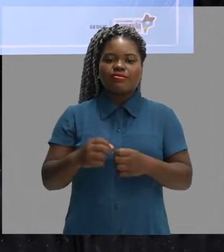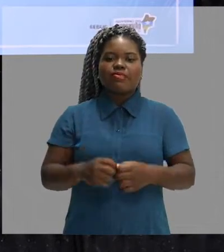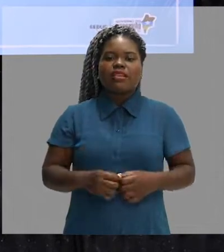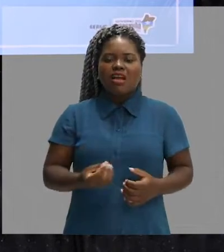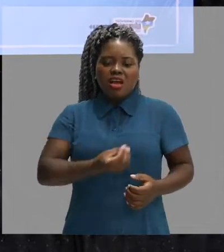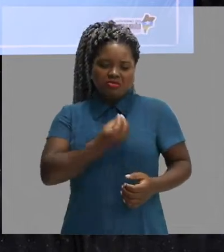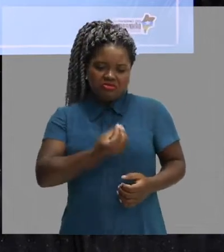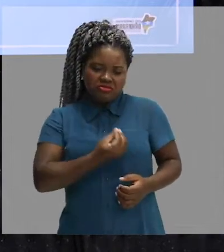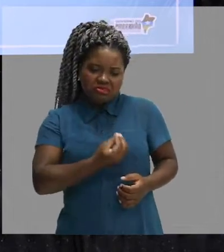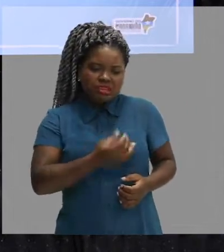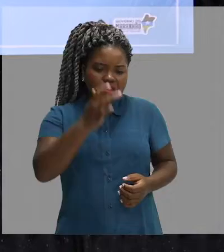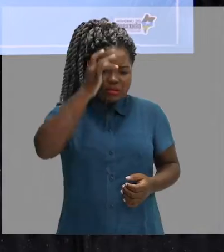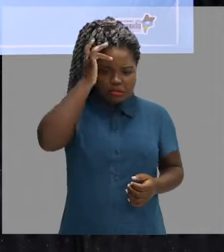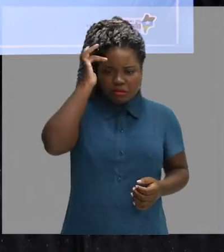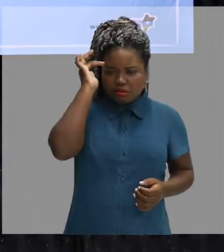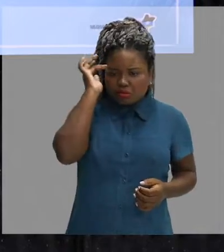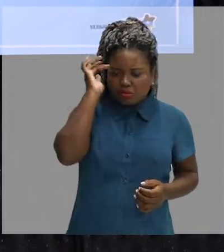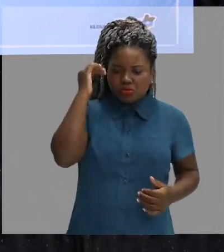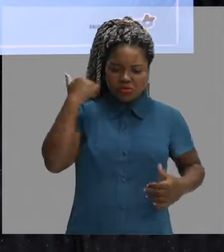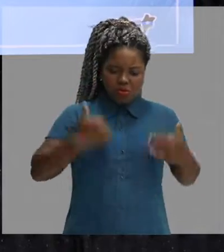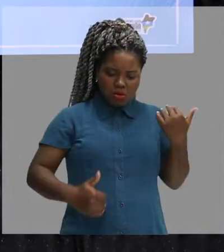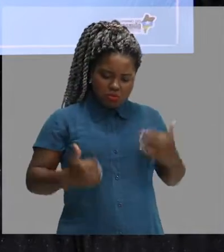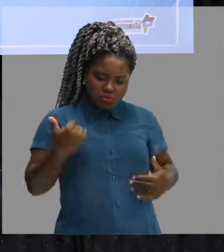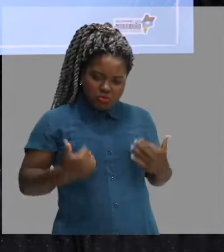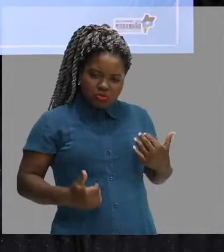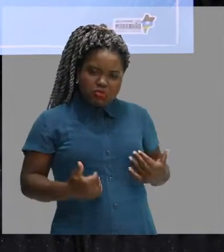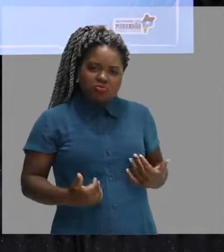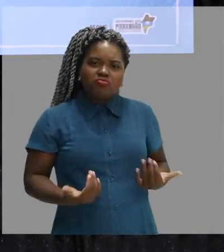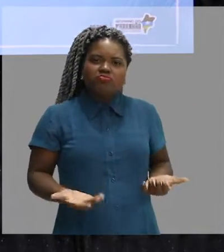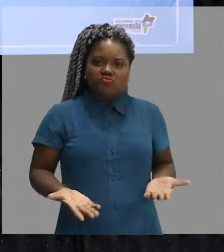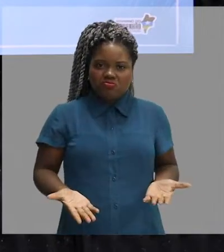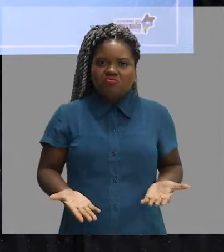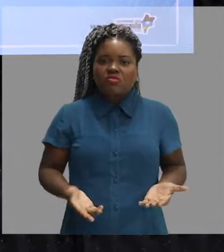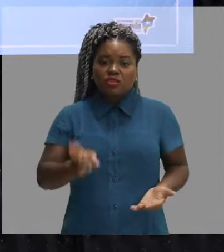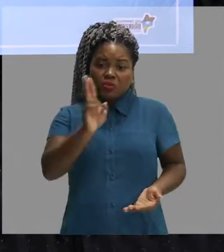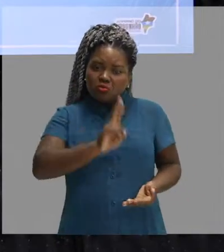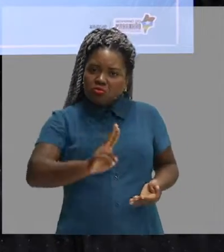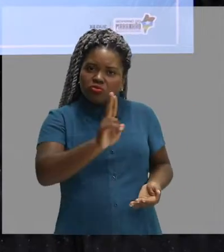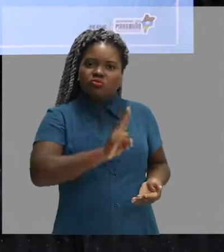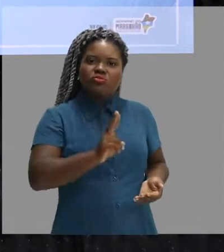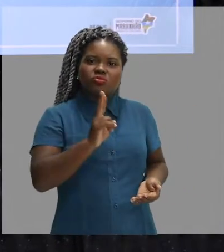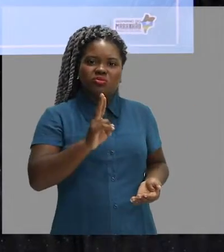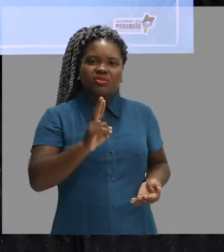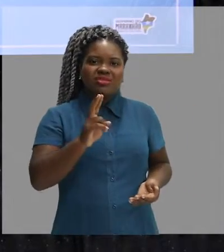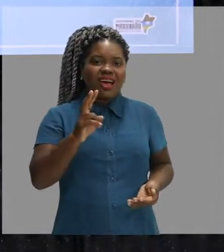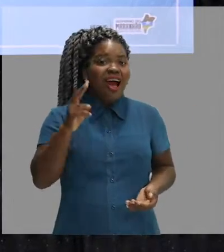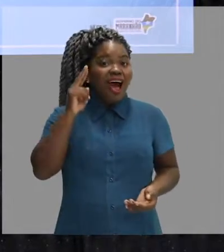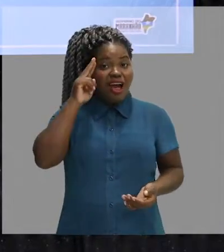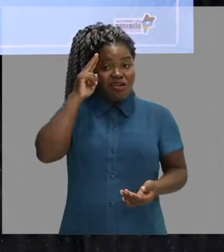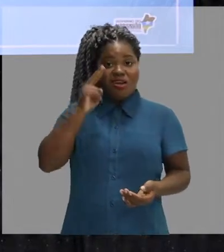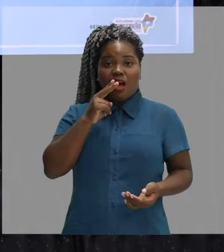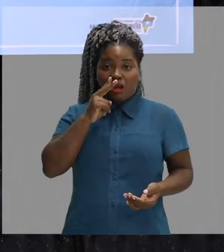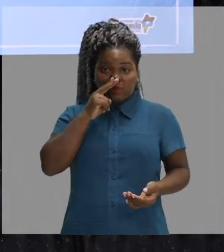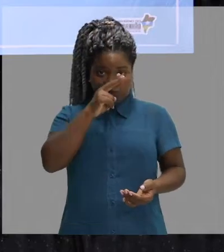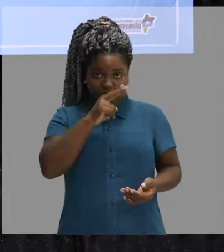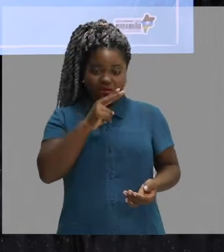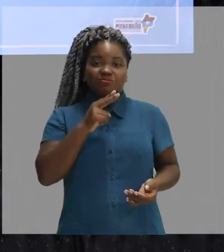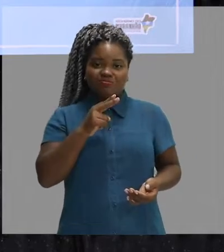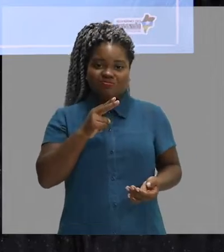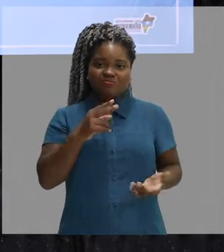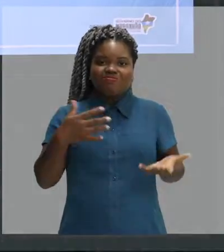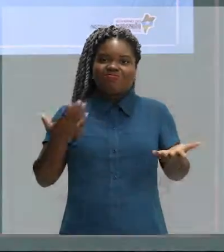da pessoa, né? A integridade do corpo, então ela é uma violência com o uso da força física, por isso chamamos de